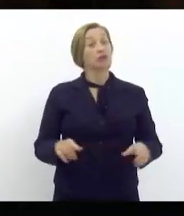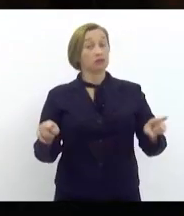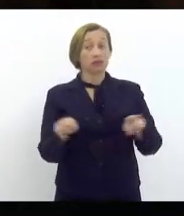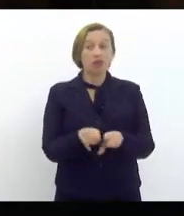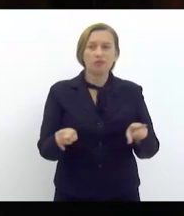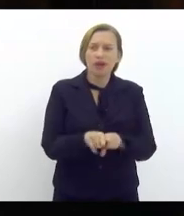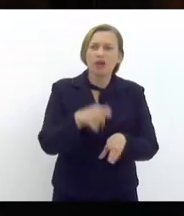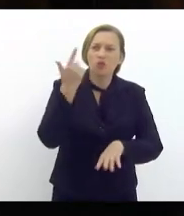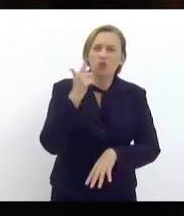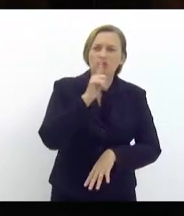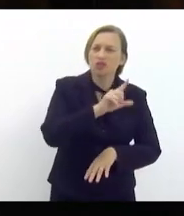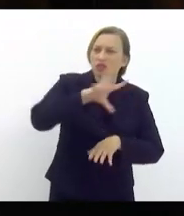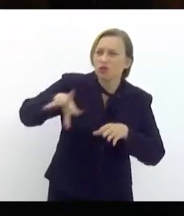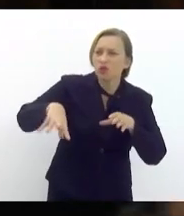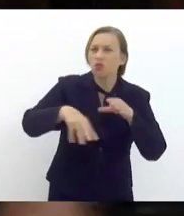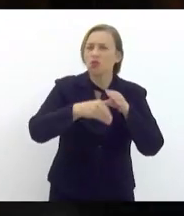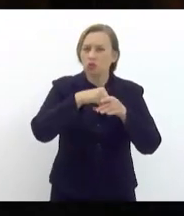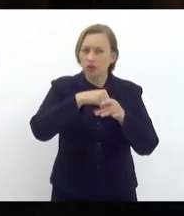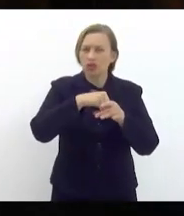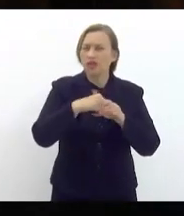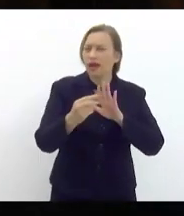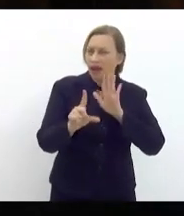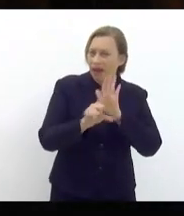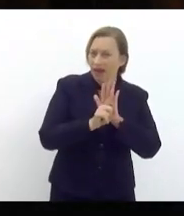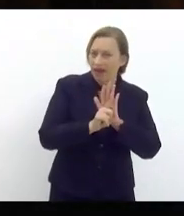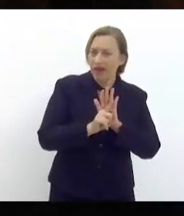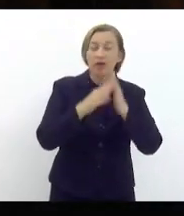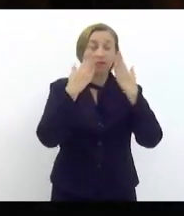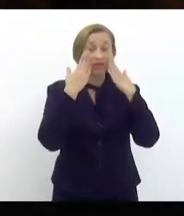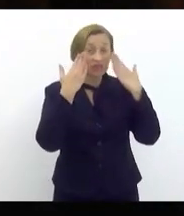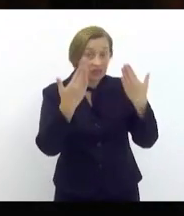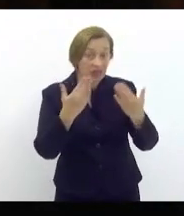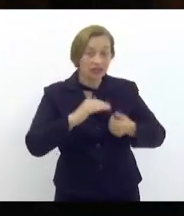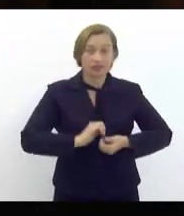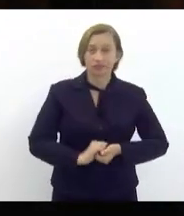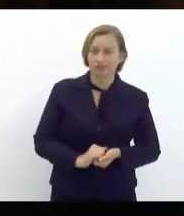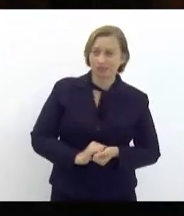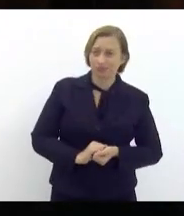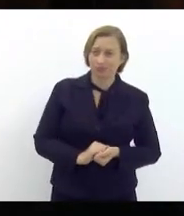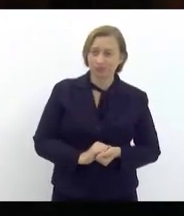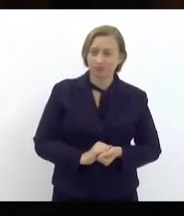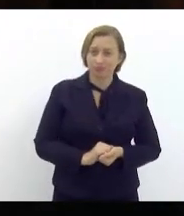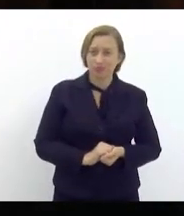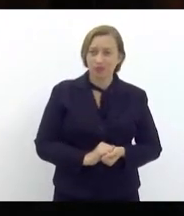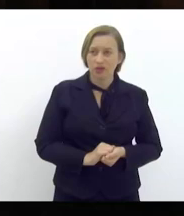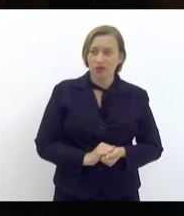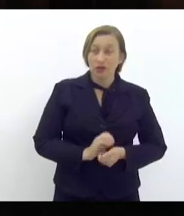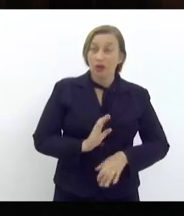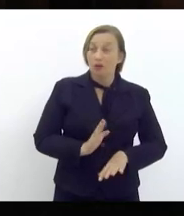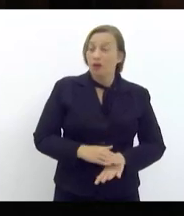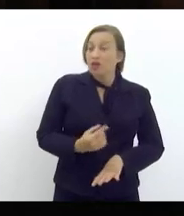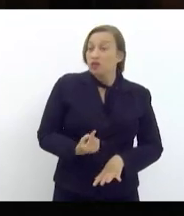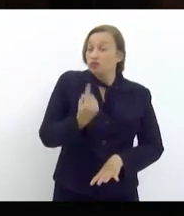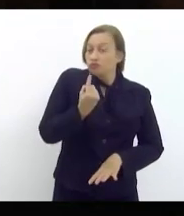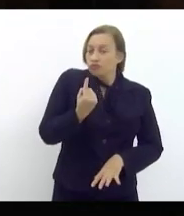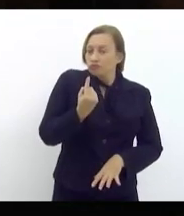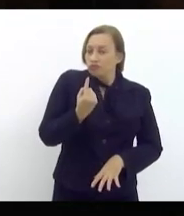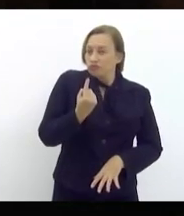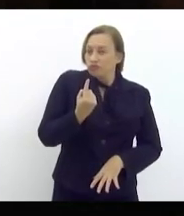conseguimos incluir na lei aqui apresentada mais uma missão